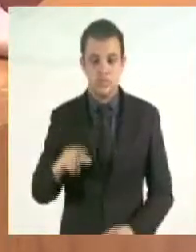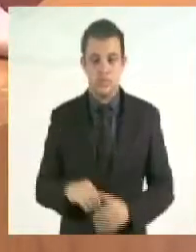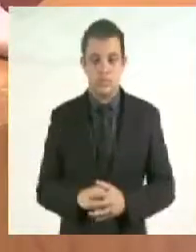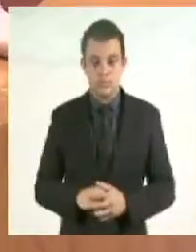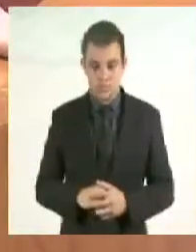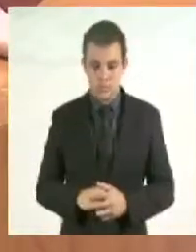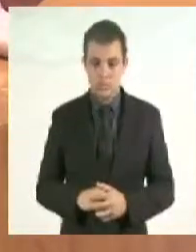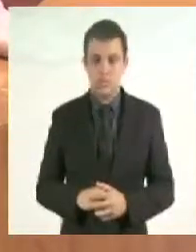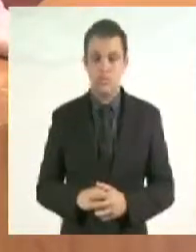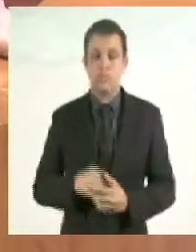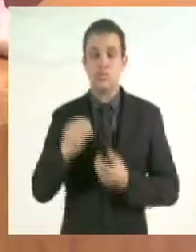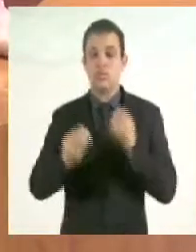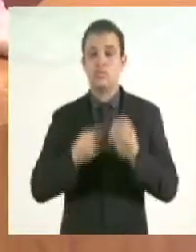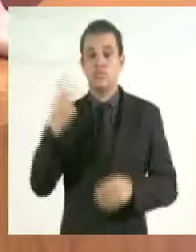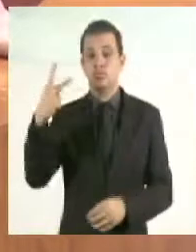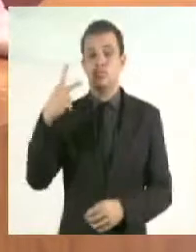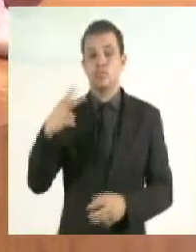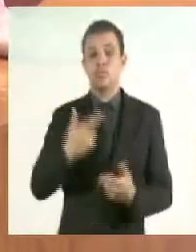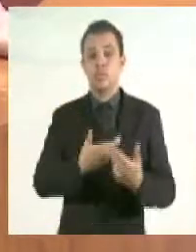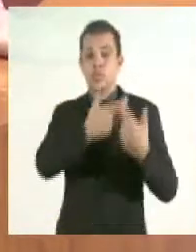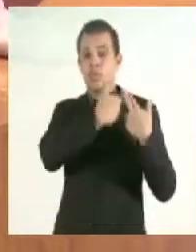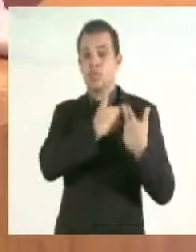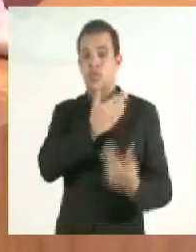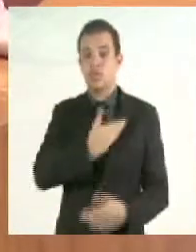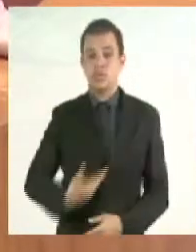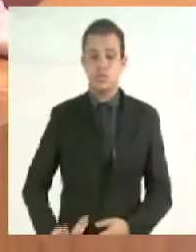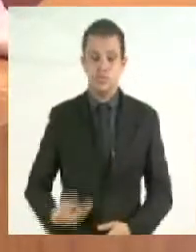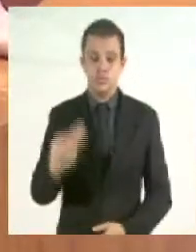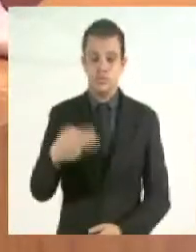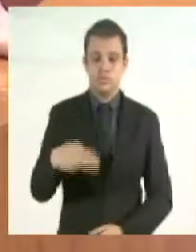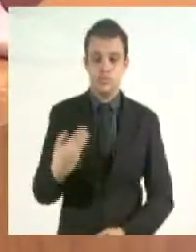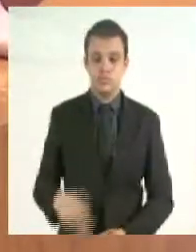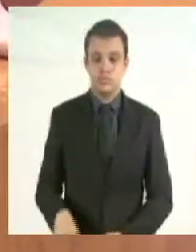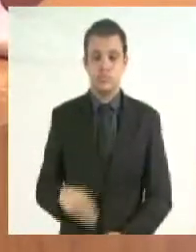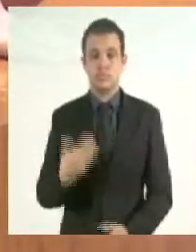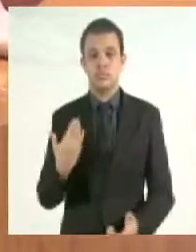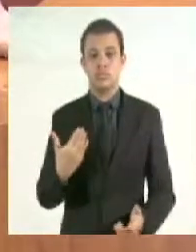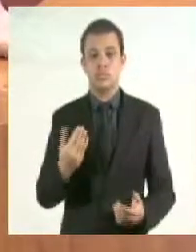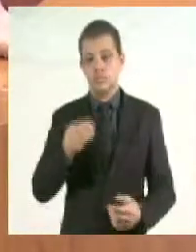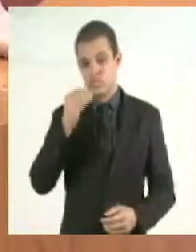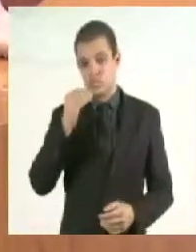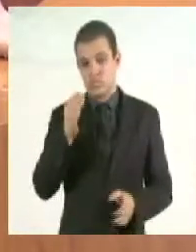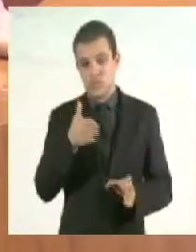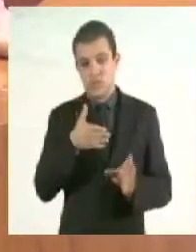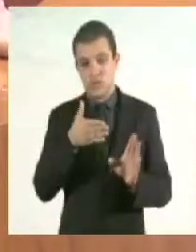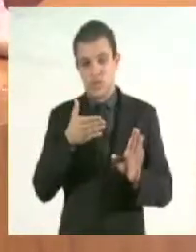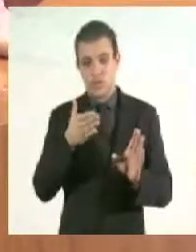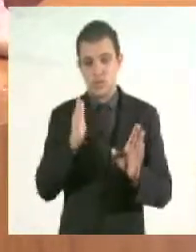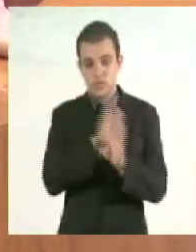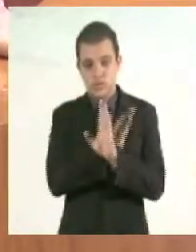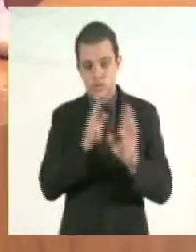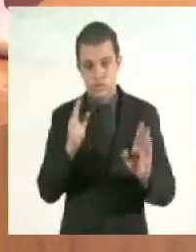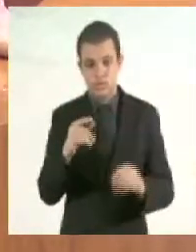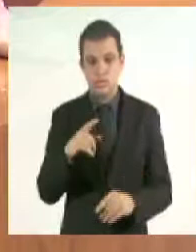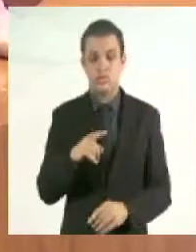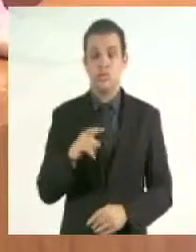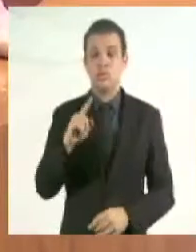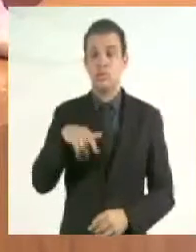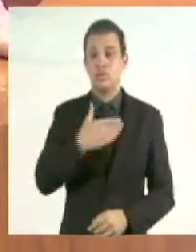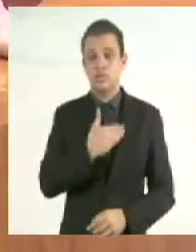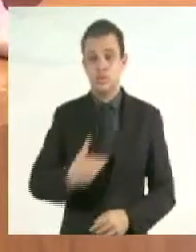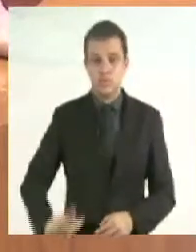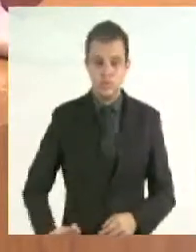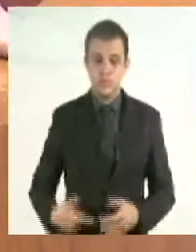se saindo das suas responsabilidades de governar o Maranhão e de governar e de tocar a